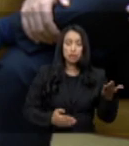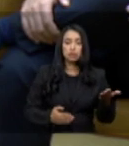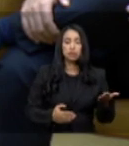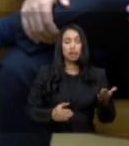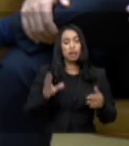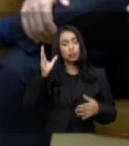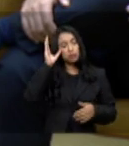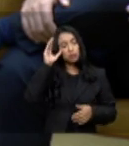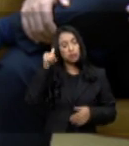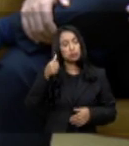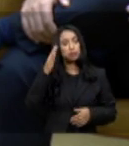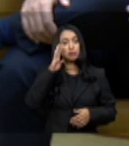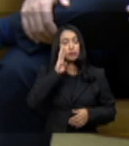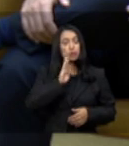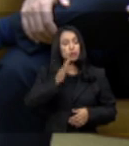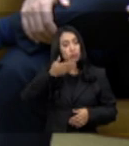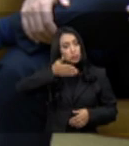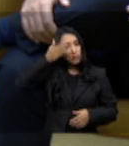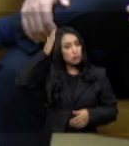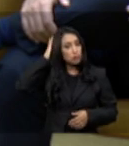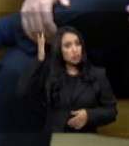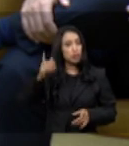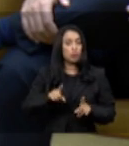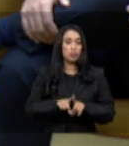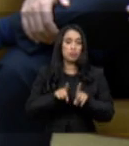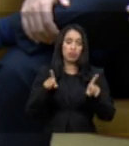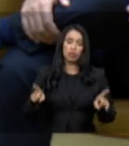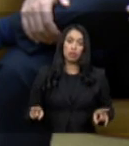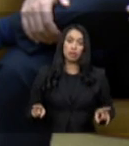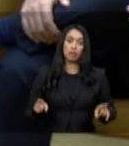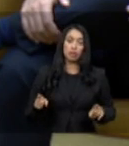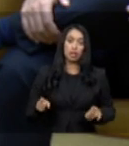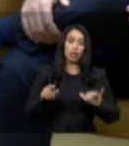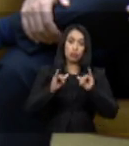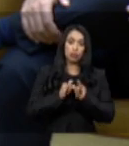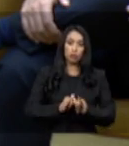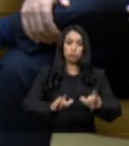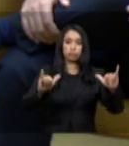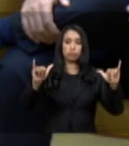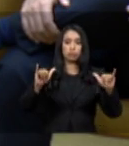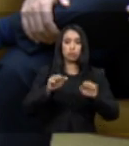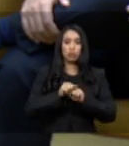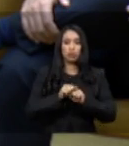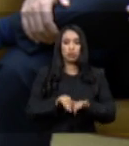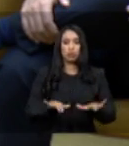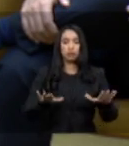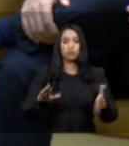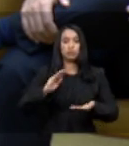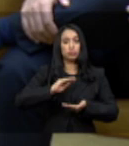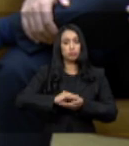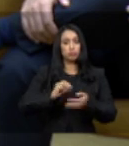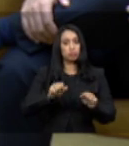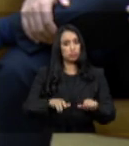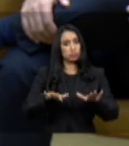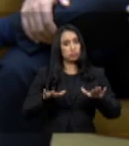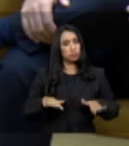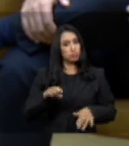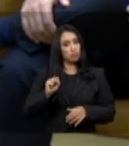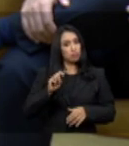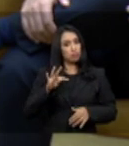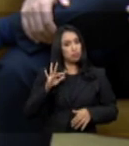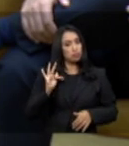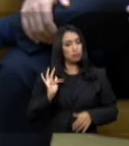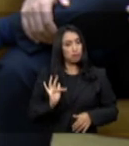decisão do eminente ministro marco aurélio para que a recomendação ou a conclamação emanada do supremo tribunal federal emanada do plenário do supremo tribunal